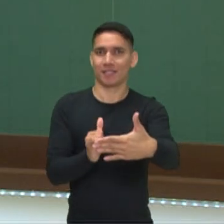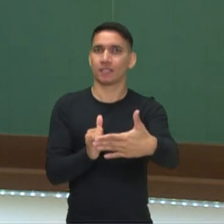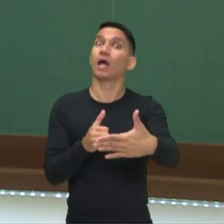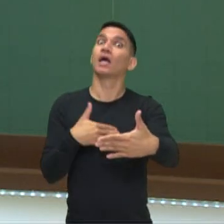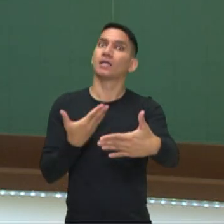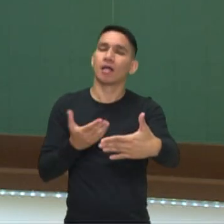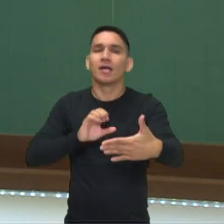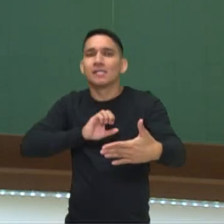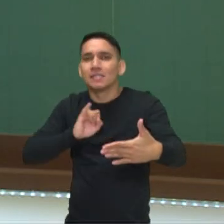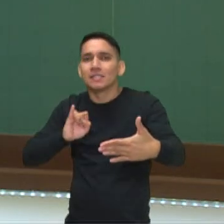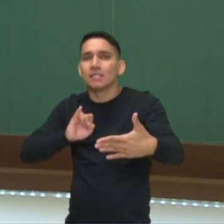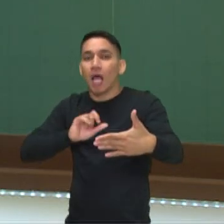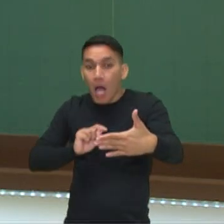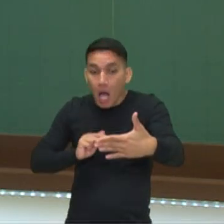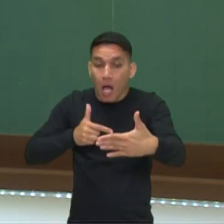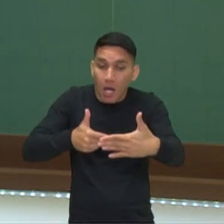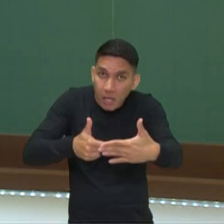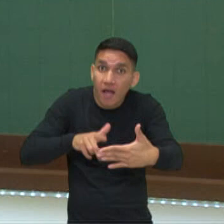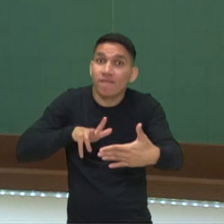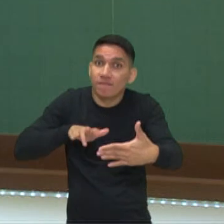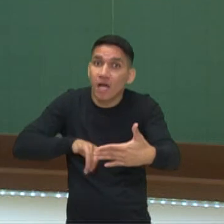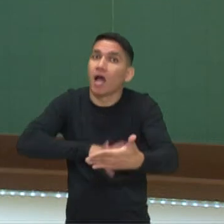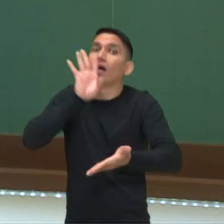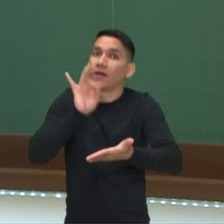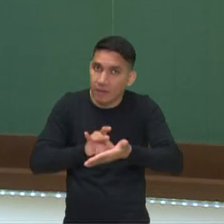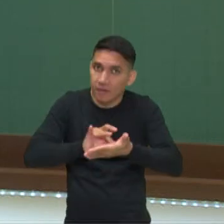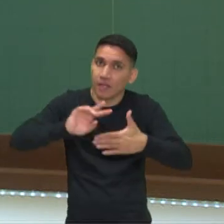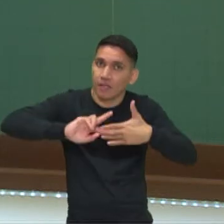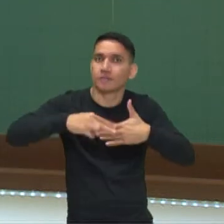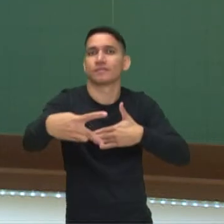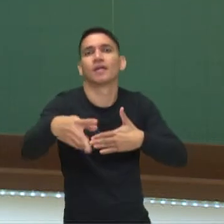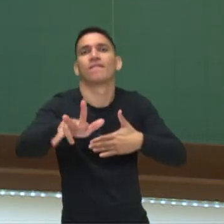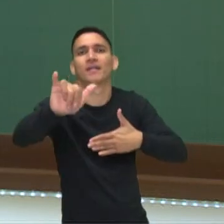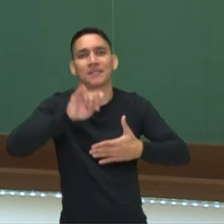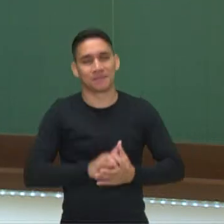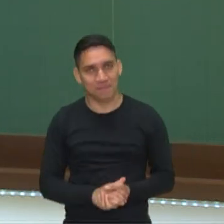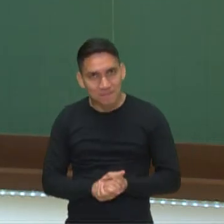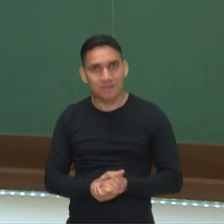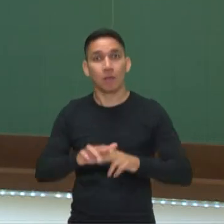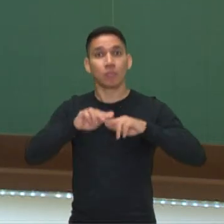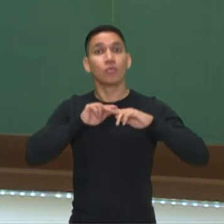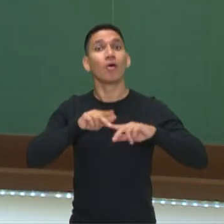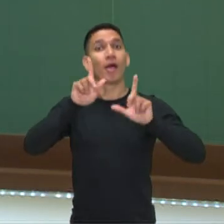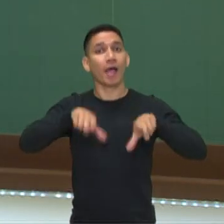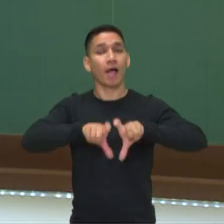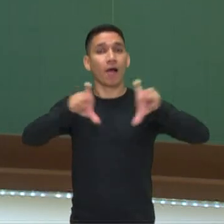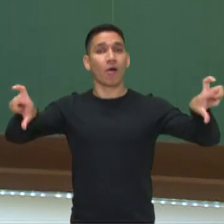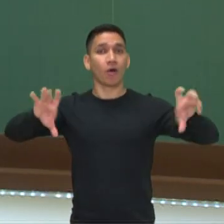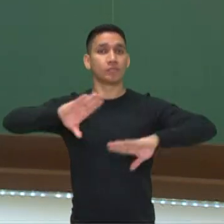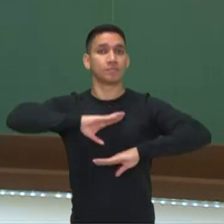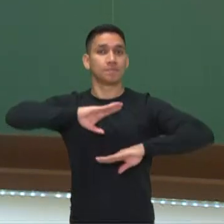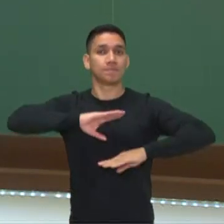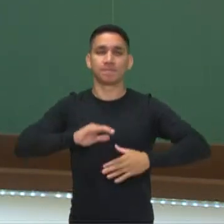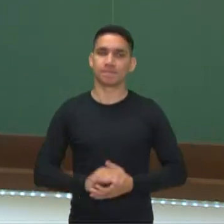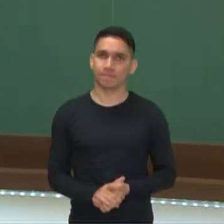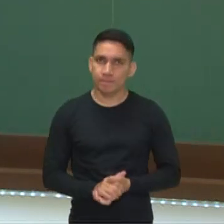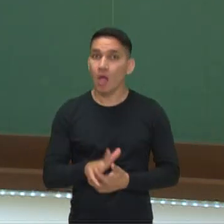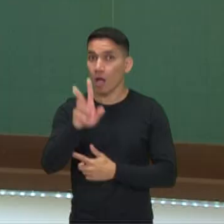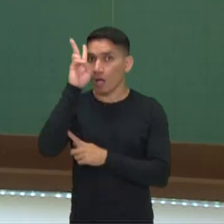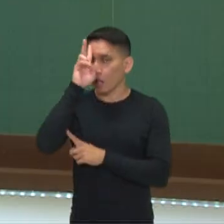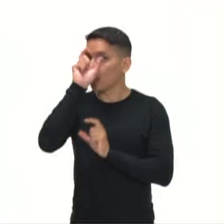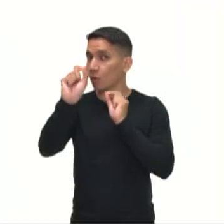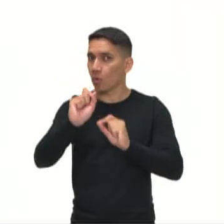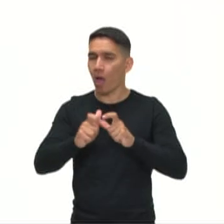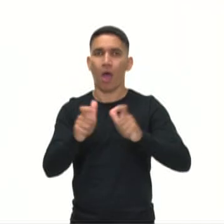algo acontecer, vir a se efetivar, nós teremos um resultado. E aí nós temos as orações condicionais. Lembrando que